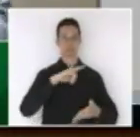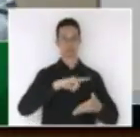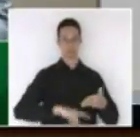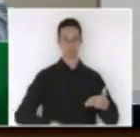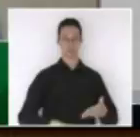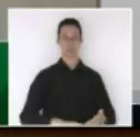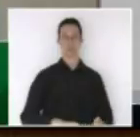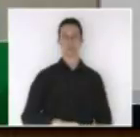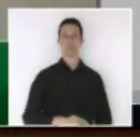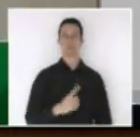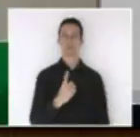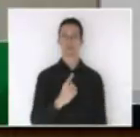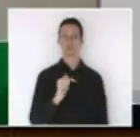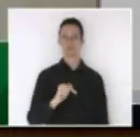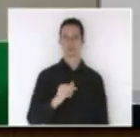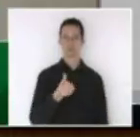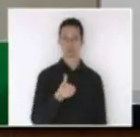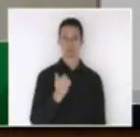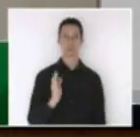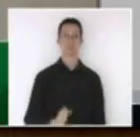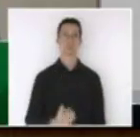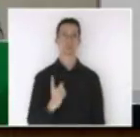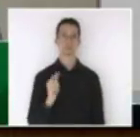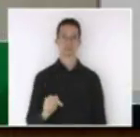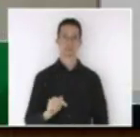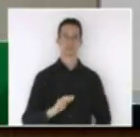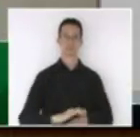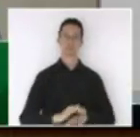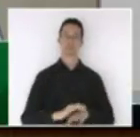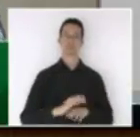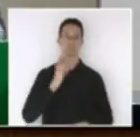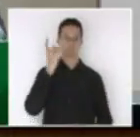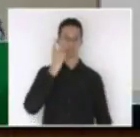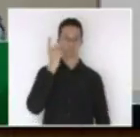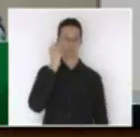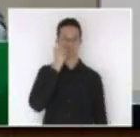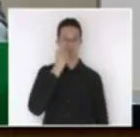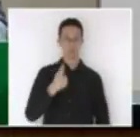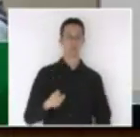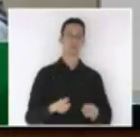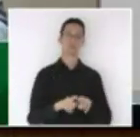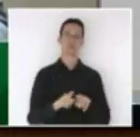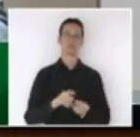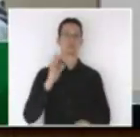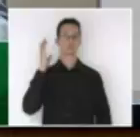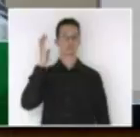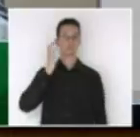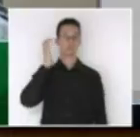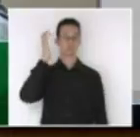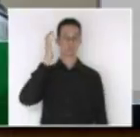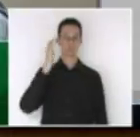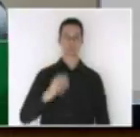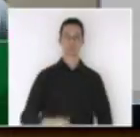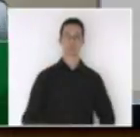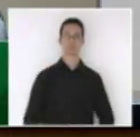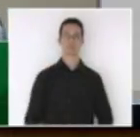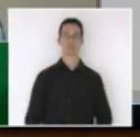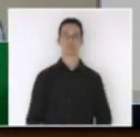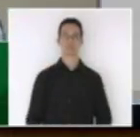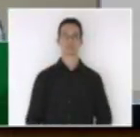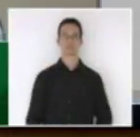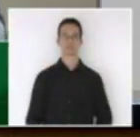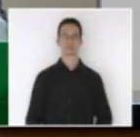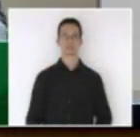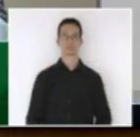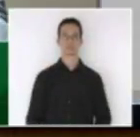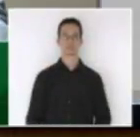Moções 176/2017, tendo como autor o deputado César Valduga e a deputada Ana Paula Lima, com o teor